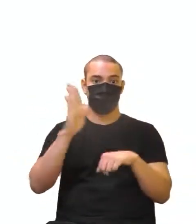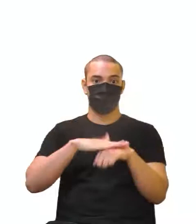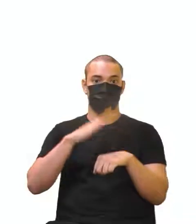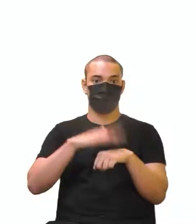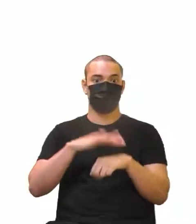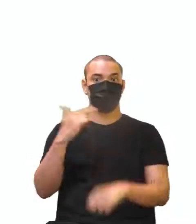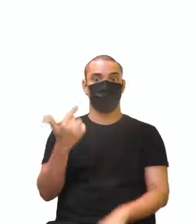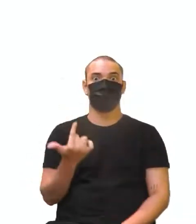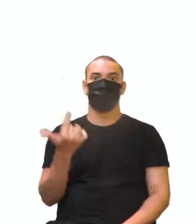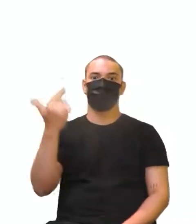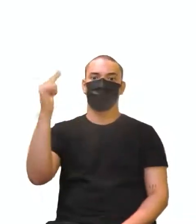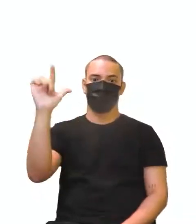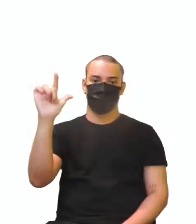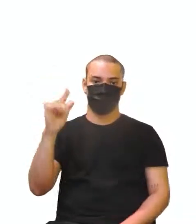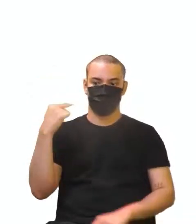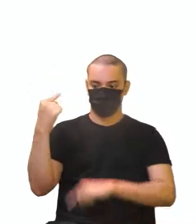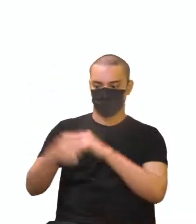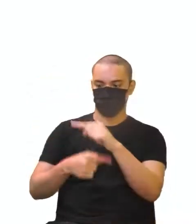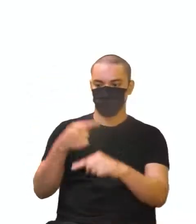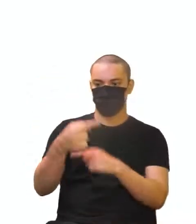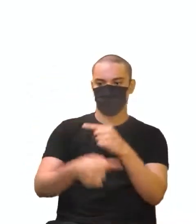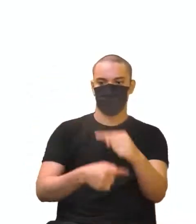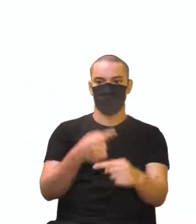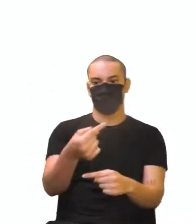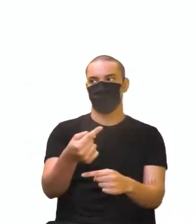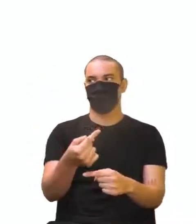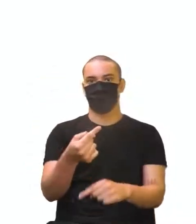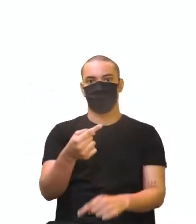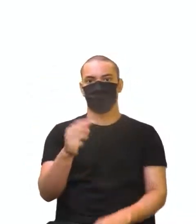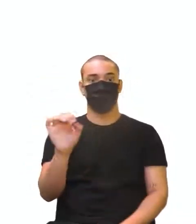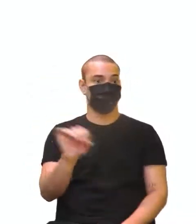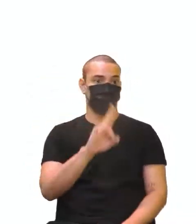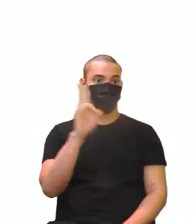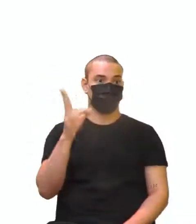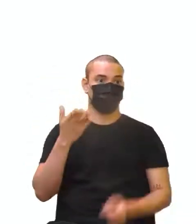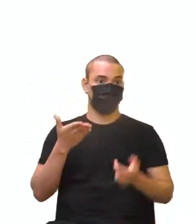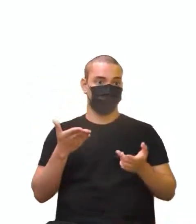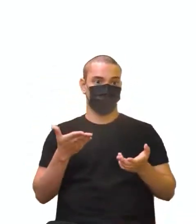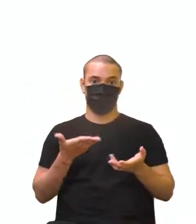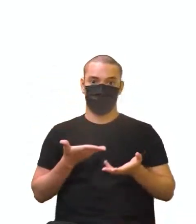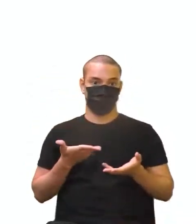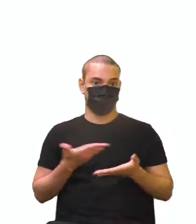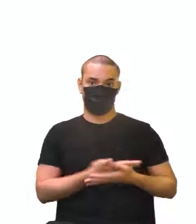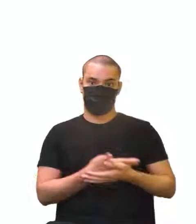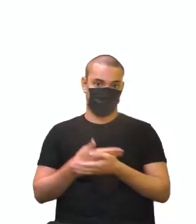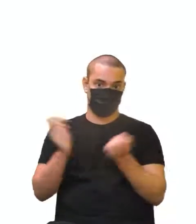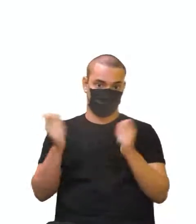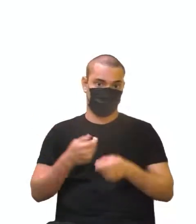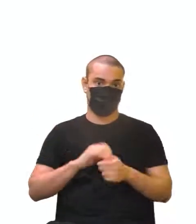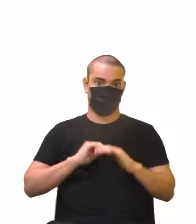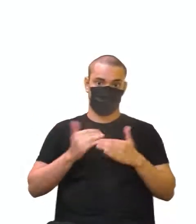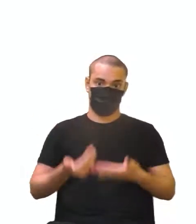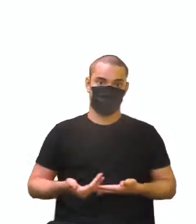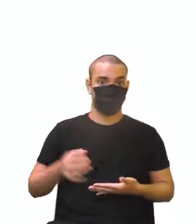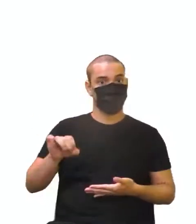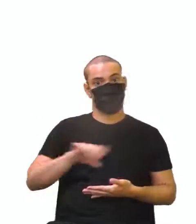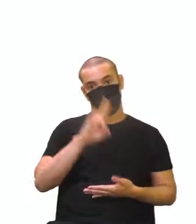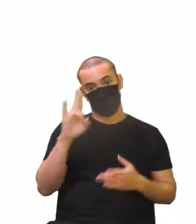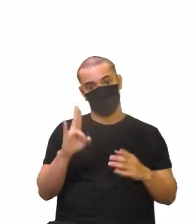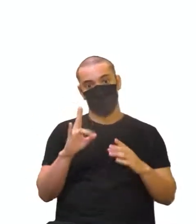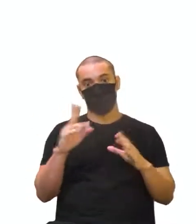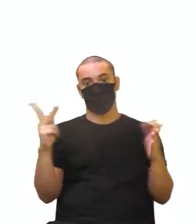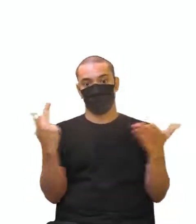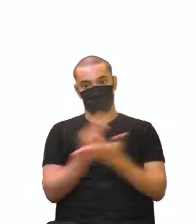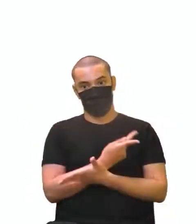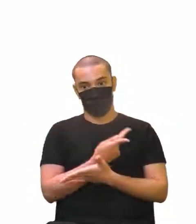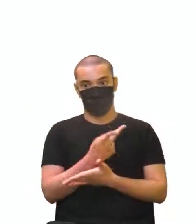no próximo descendente, né? no próximo indivíduo que vai ser formado a partir desse gameta quando ele fecundar